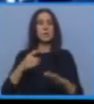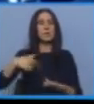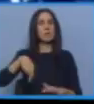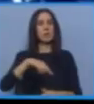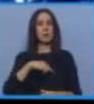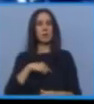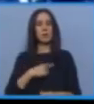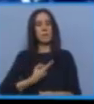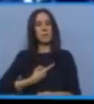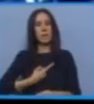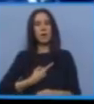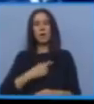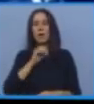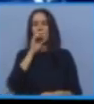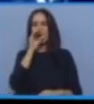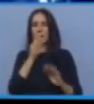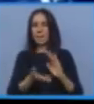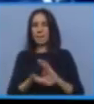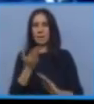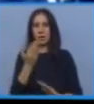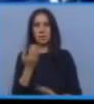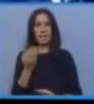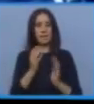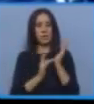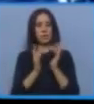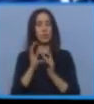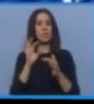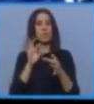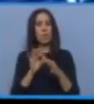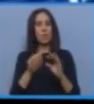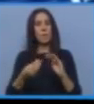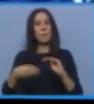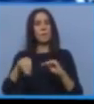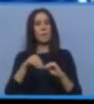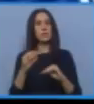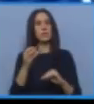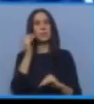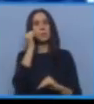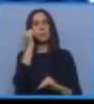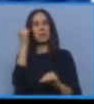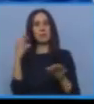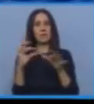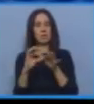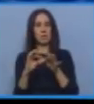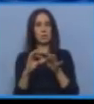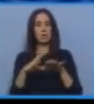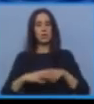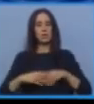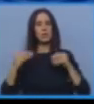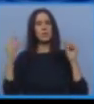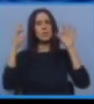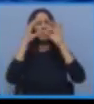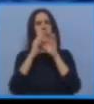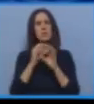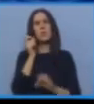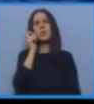que aprofundar ainda mais. Não só está ligado a Jesus, como está também ligado ao Pai. Quem é o Espírito Santo,